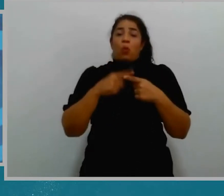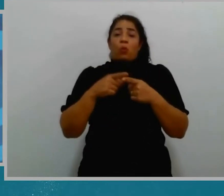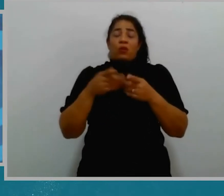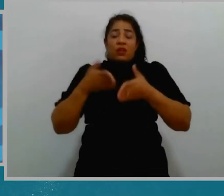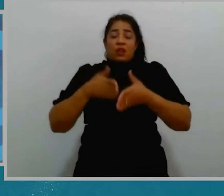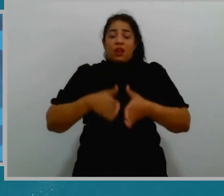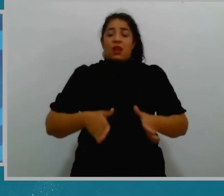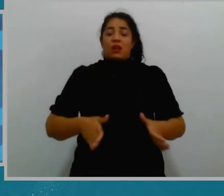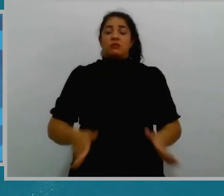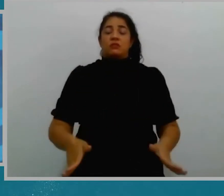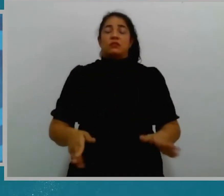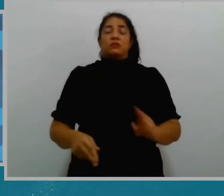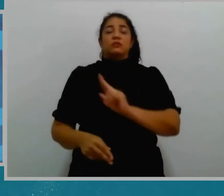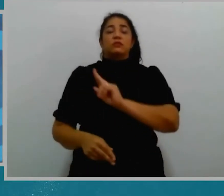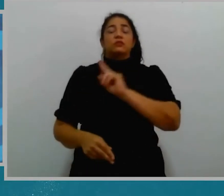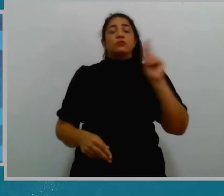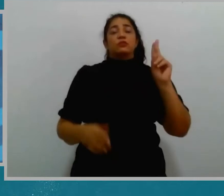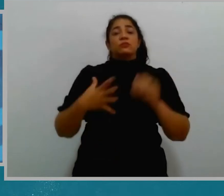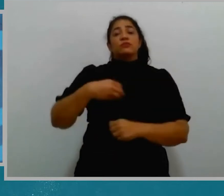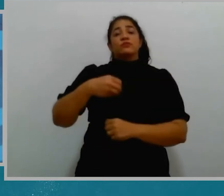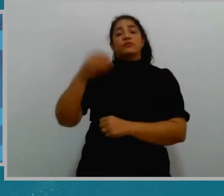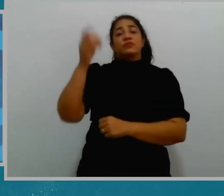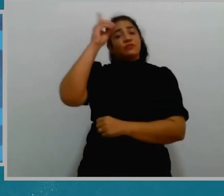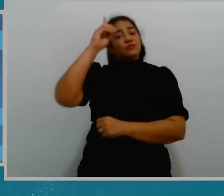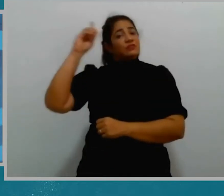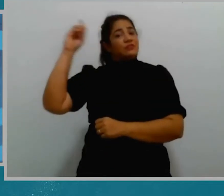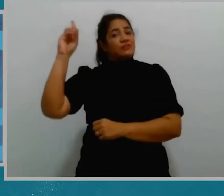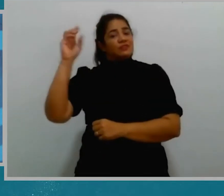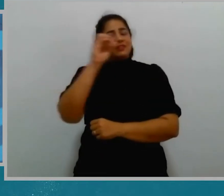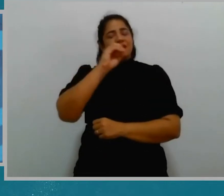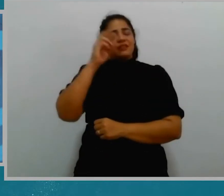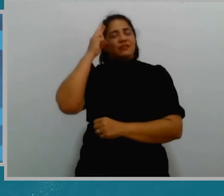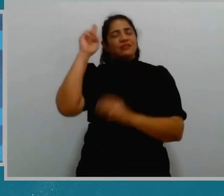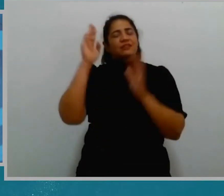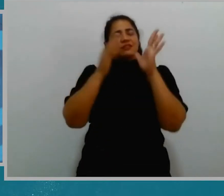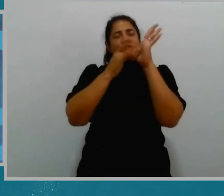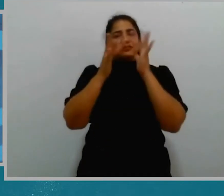Deus. Ó Senhor Jesus.